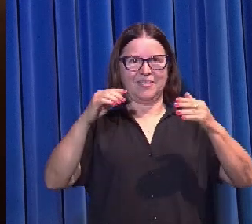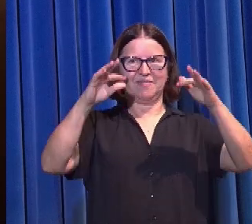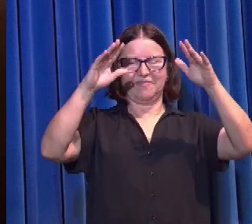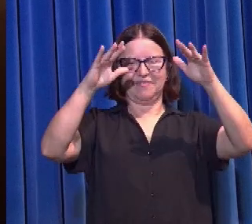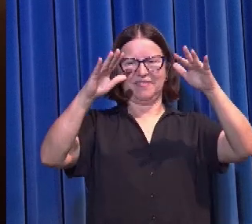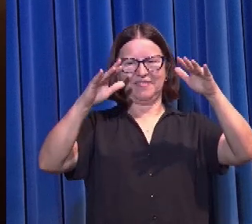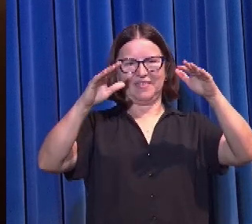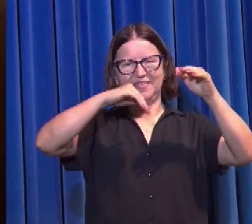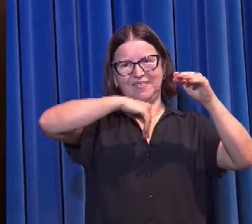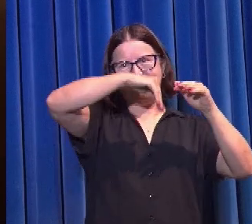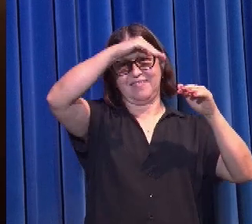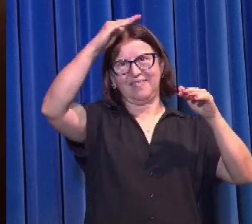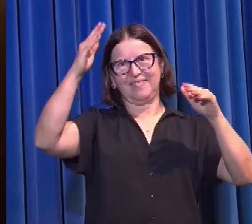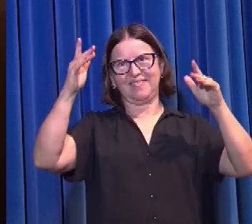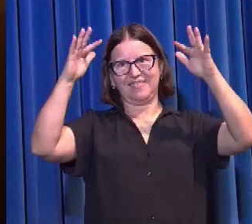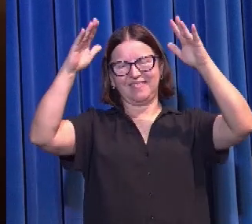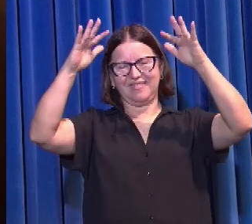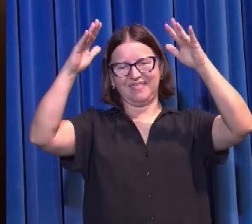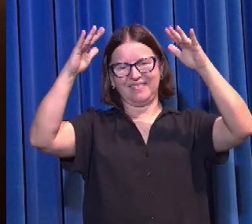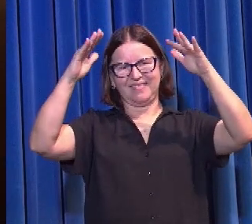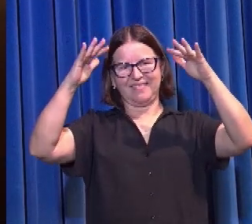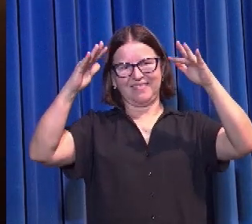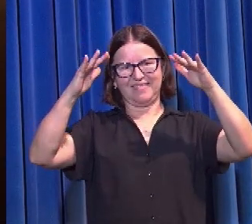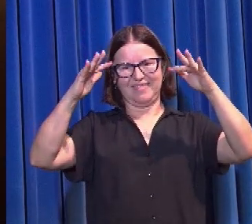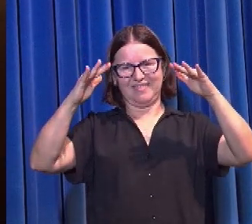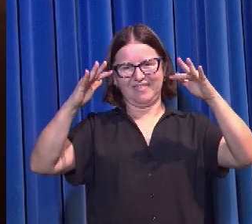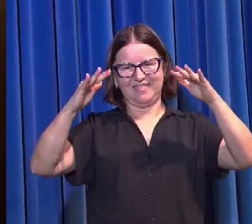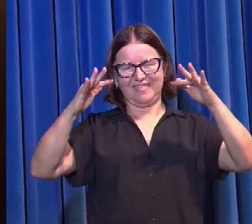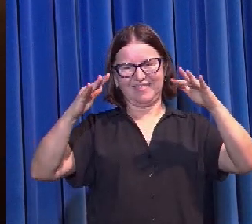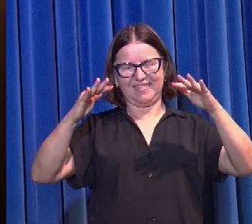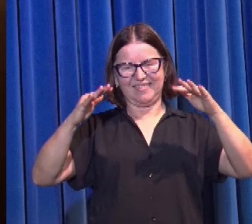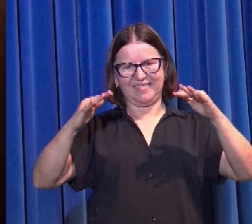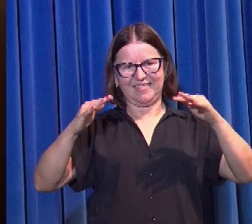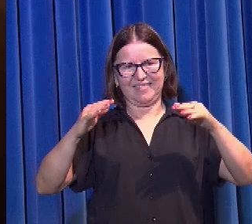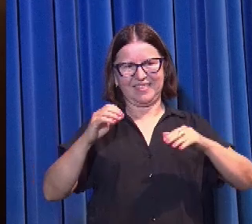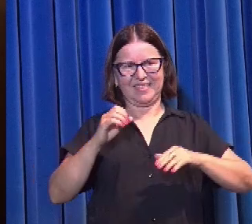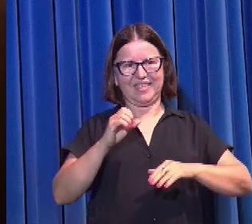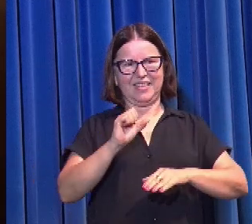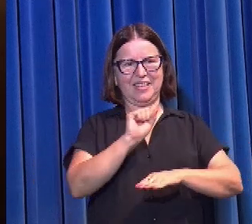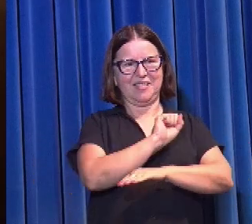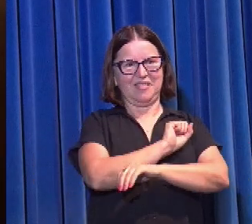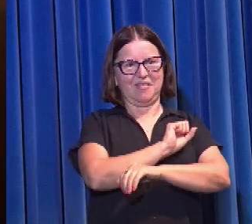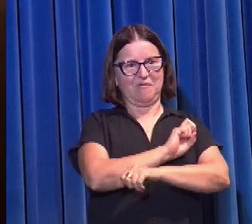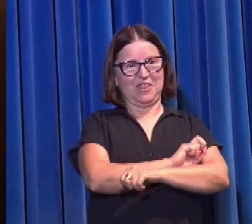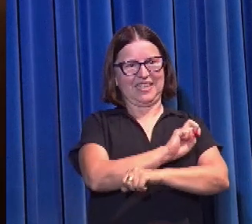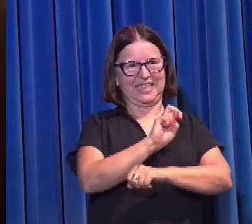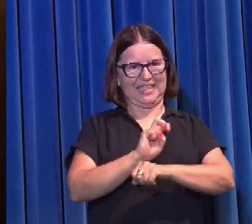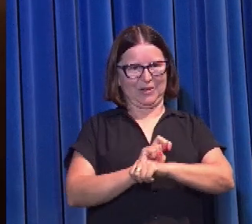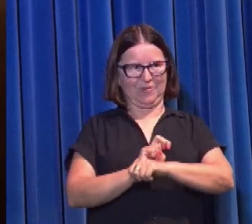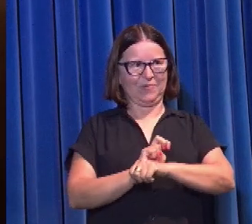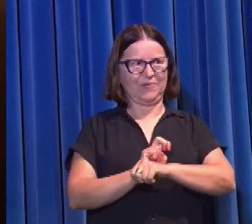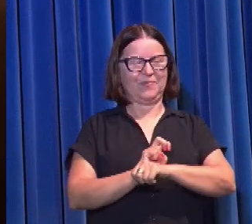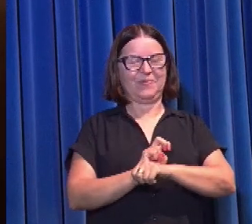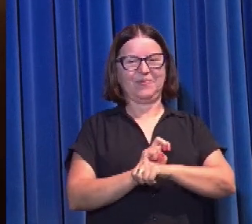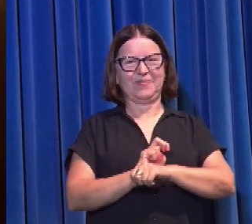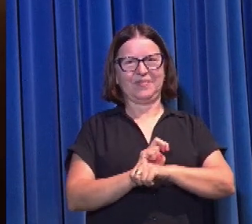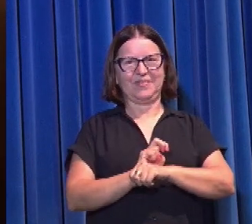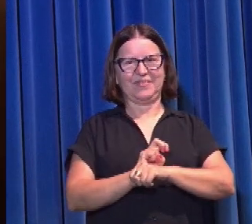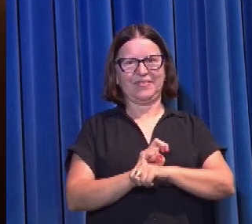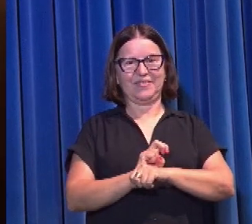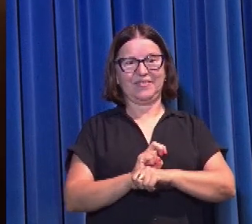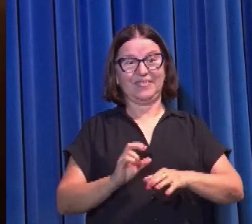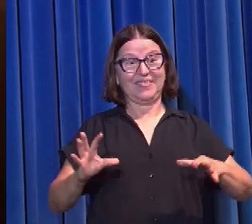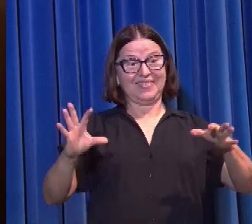Hermon, que desce sobre os montes de Sião. Ali, na união